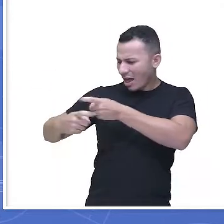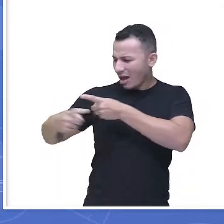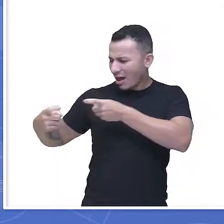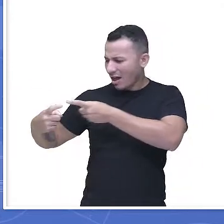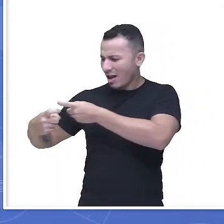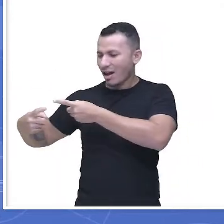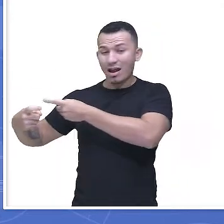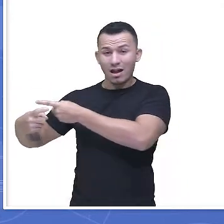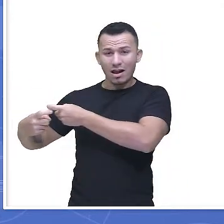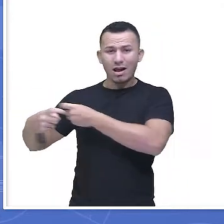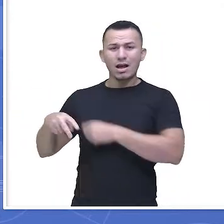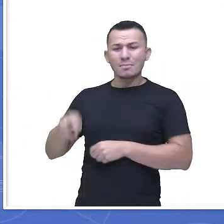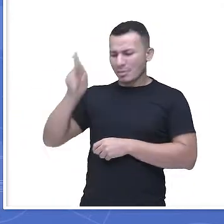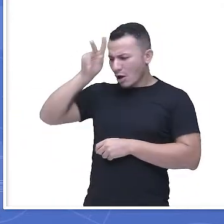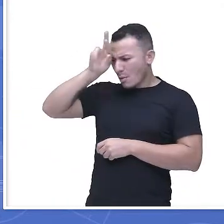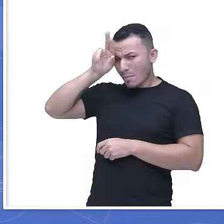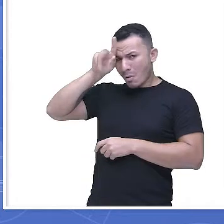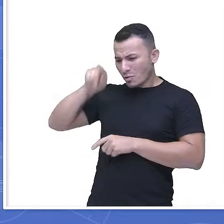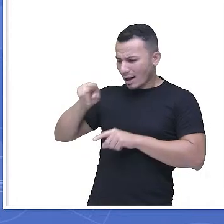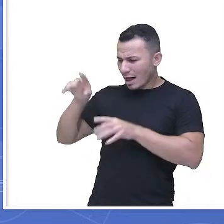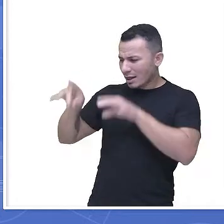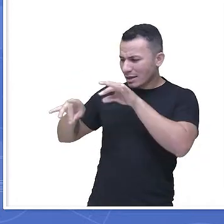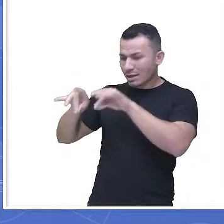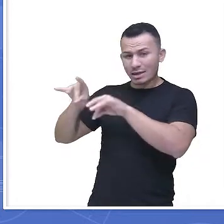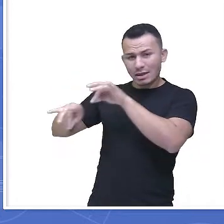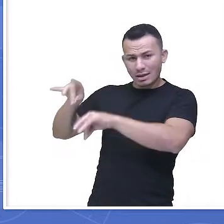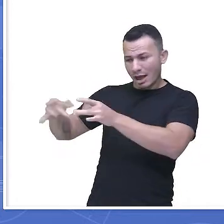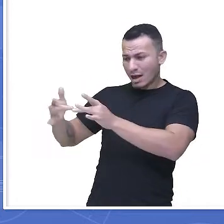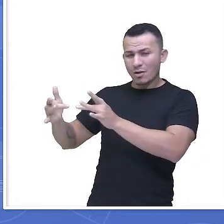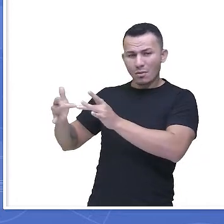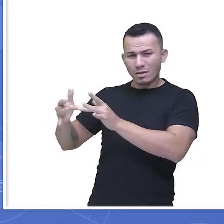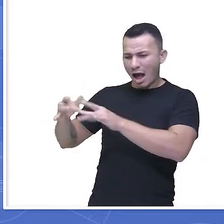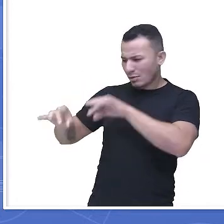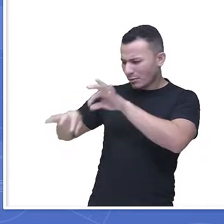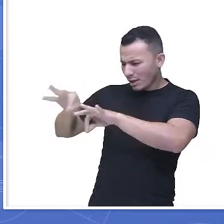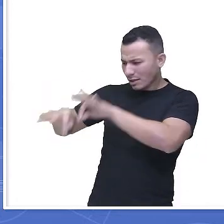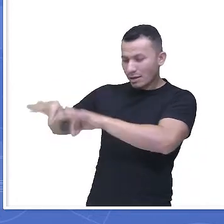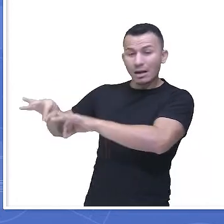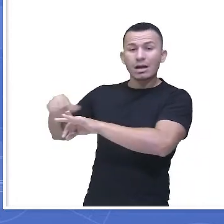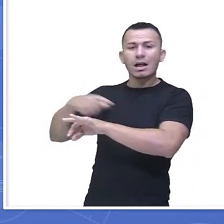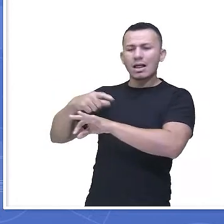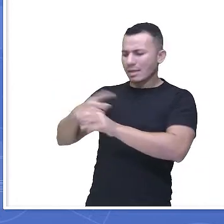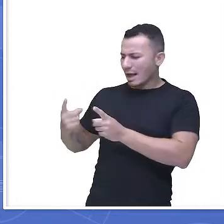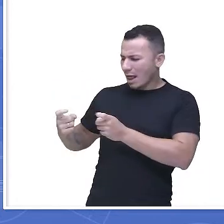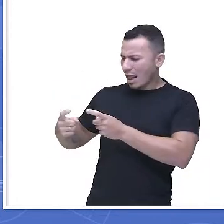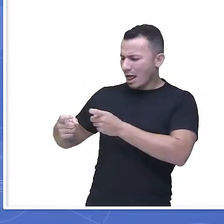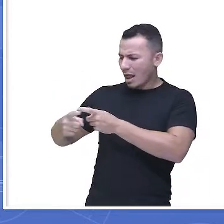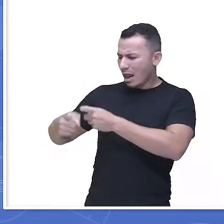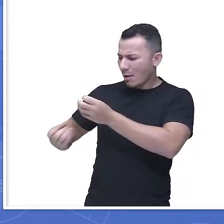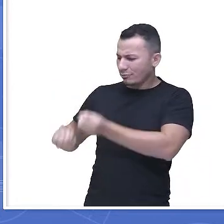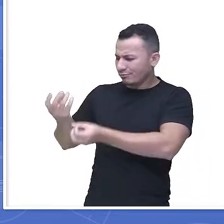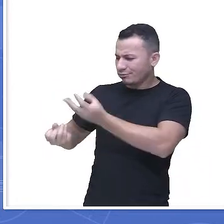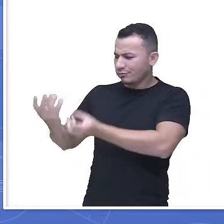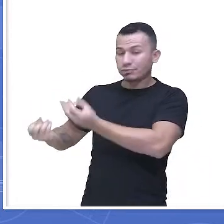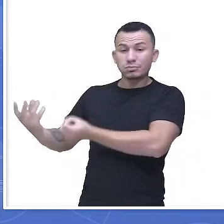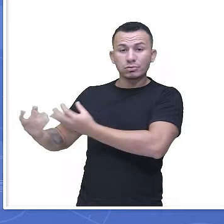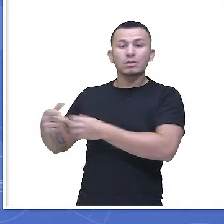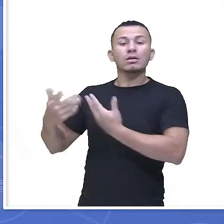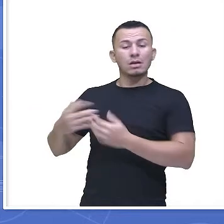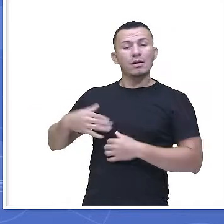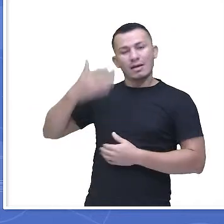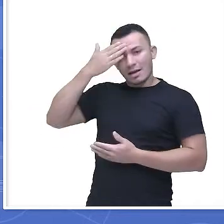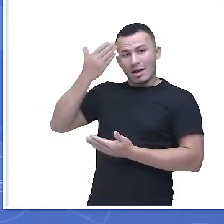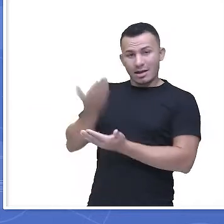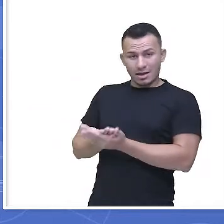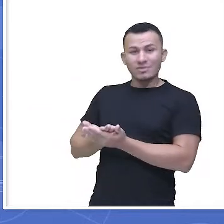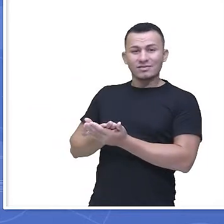que as moscas, quando tinham contatos com a carne, olha só, apareciam larvas. Então, ele acreditava